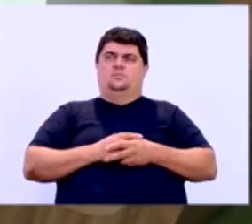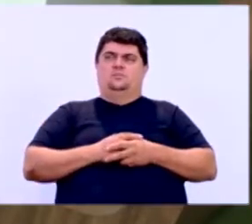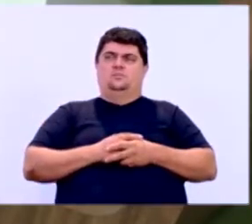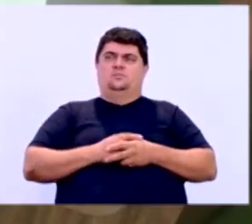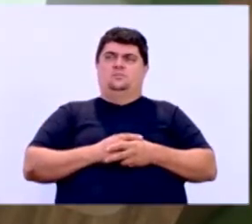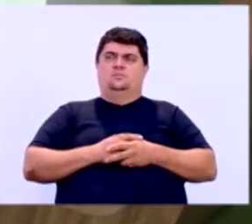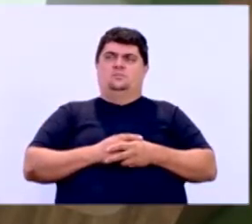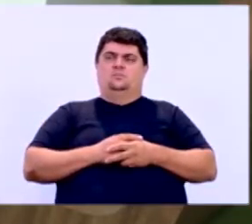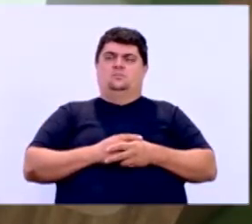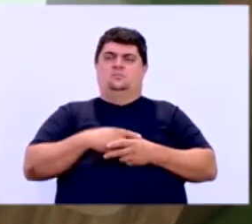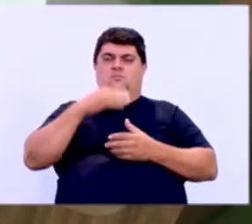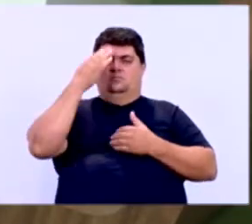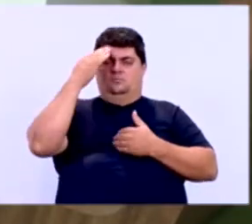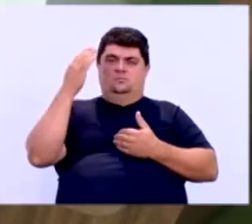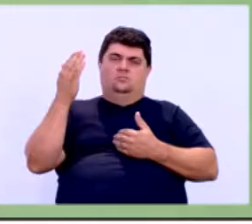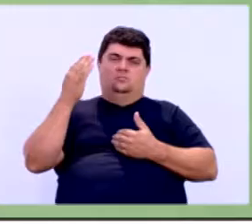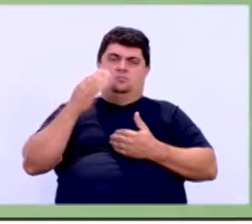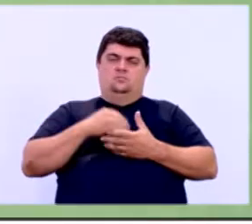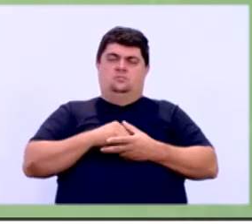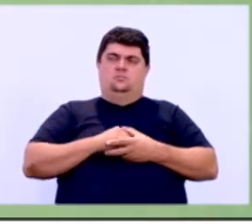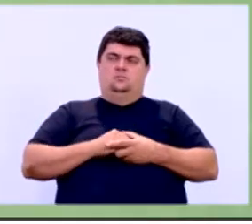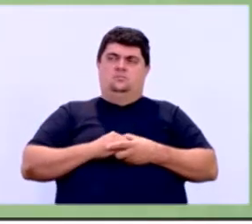professor. Obrigado mesmo. Né?